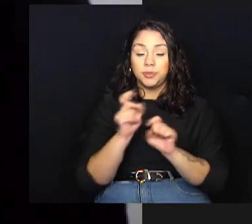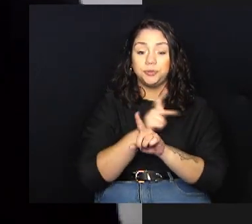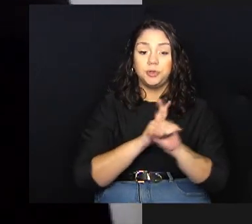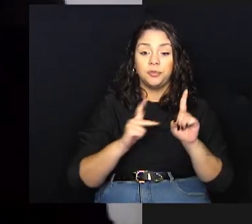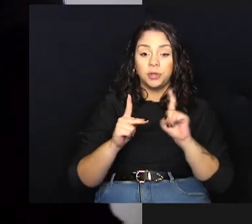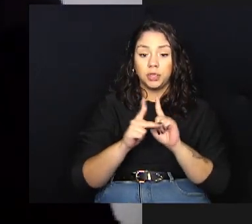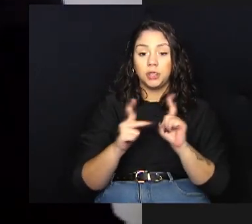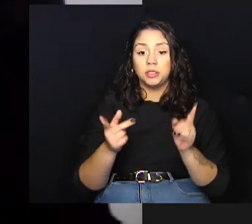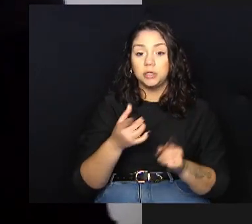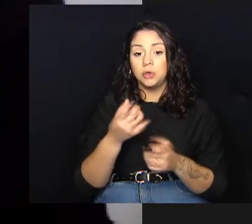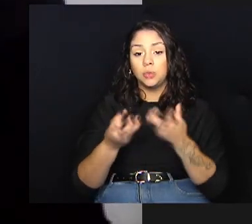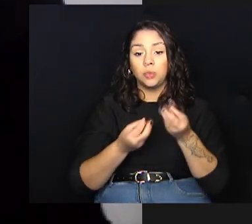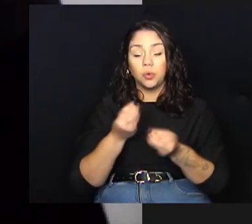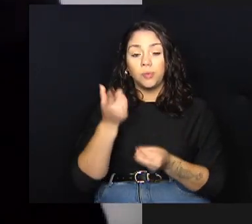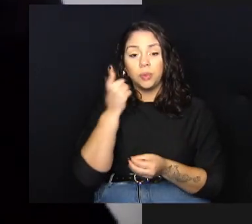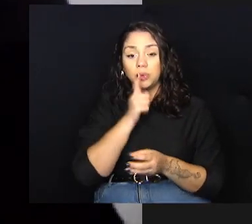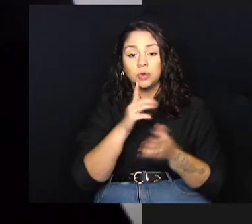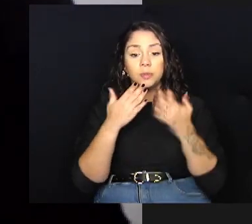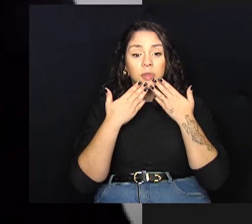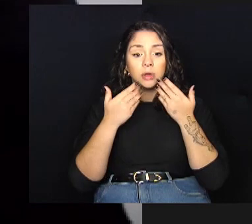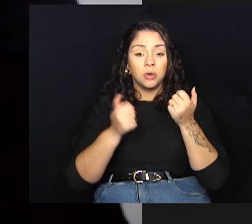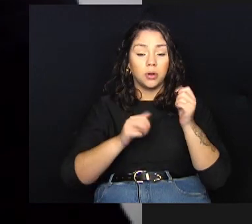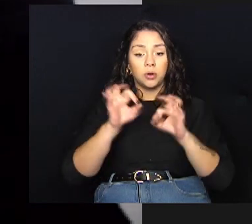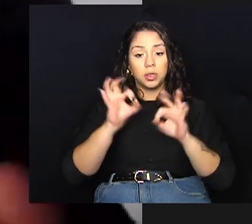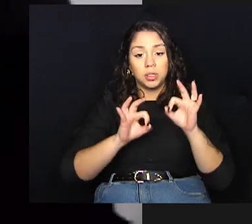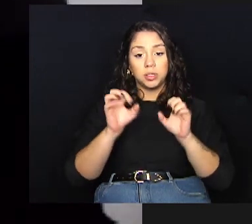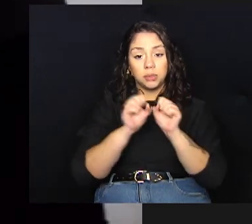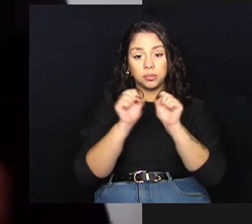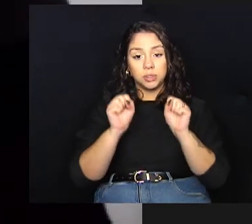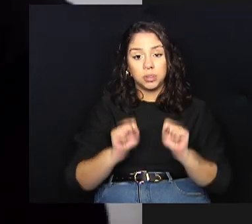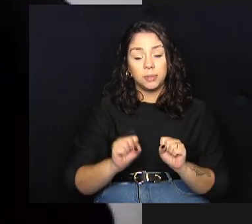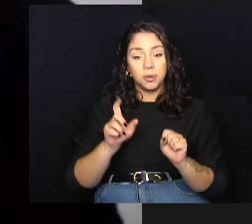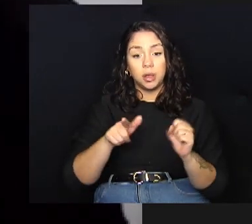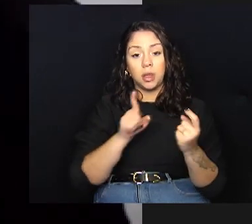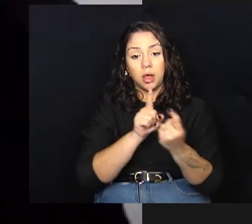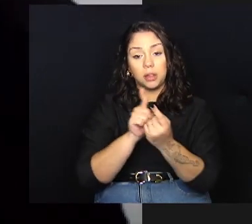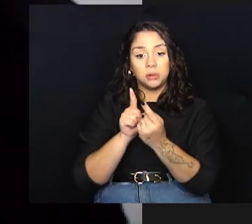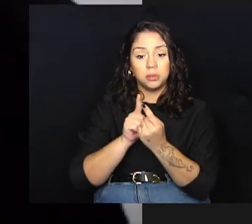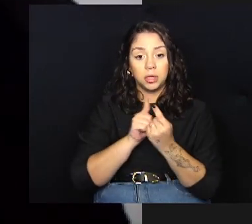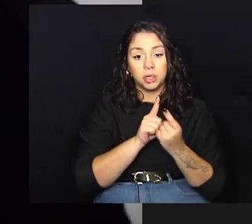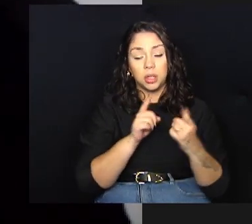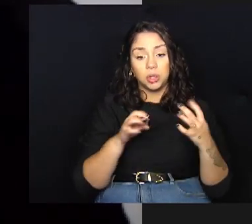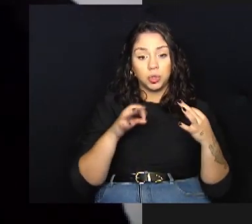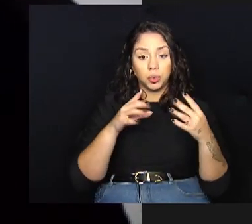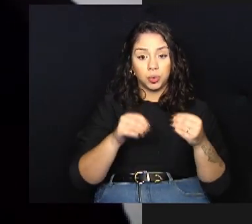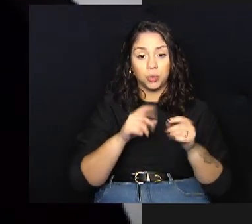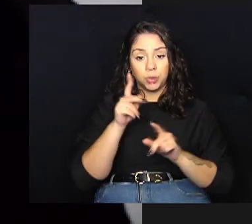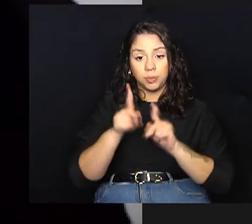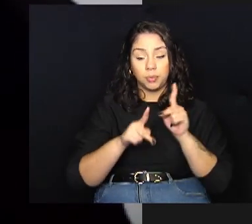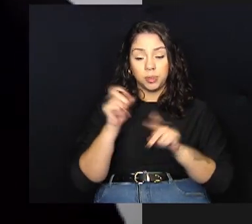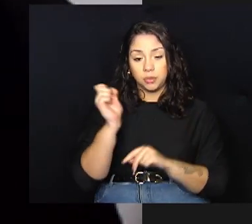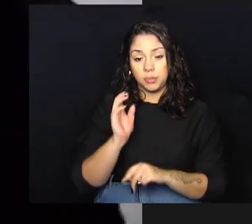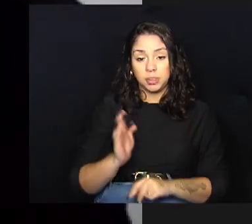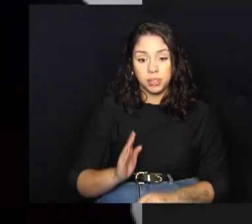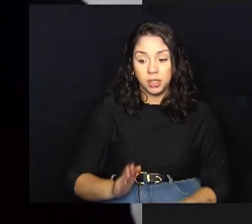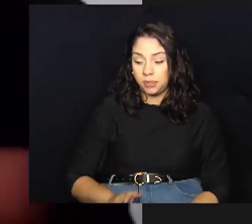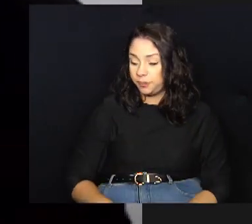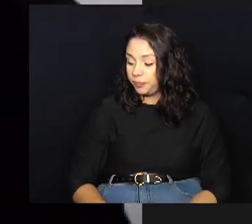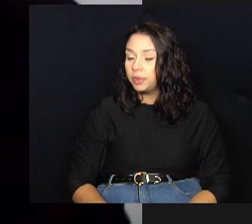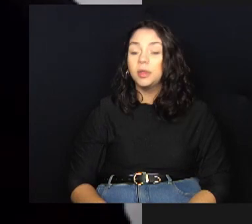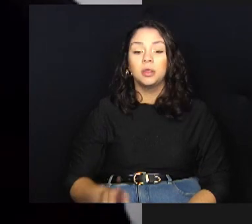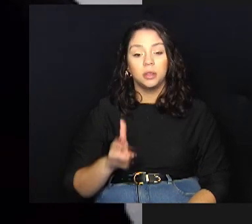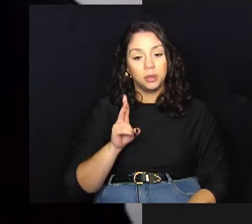conseguiria organizar melhor esse sistema né para atender todo o conjunto da população brasileira que vai